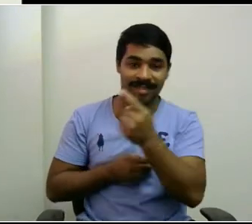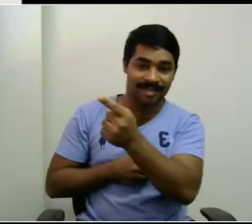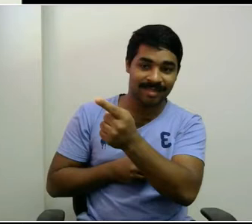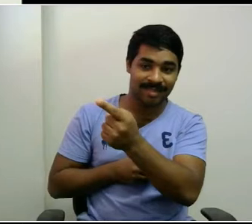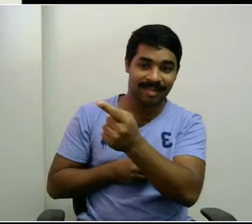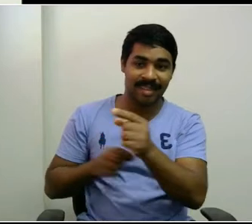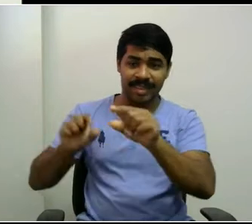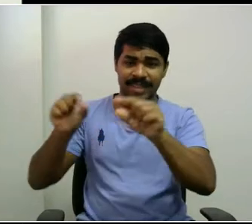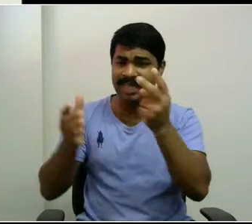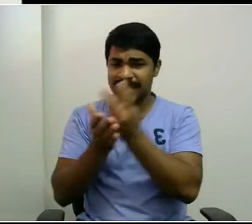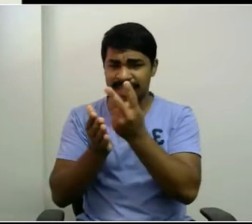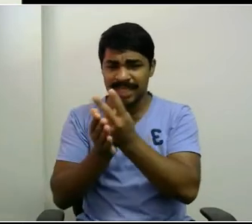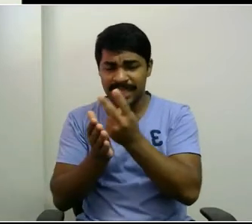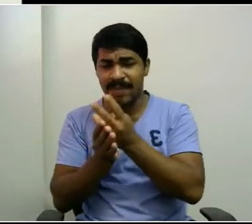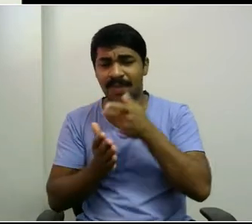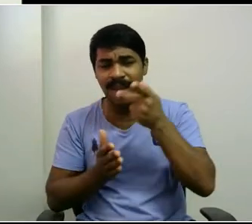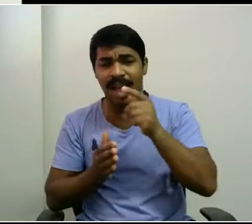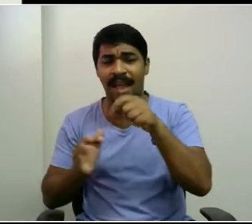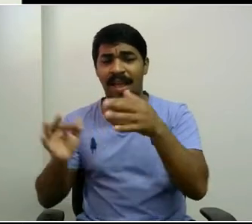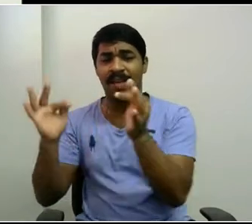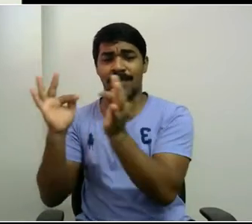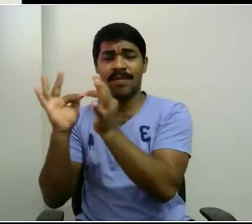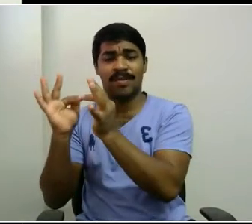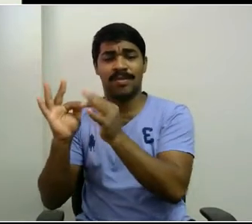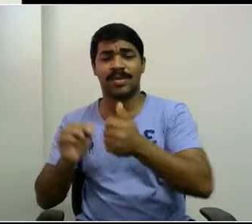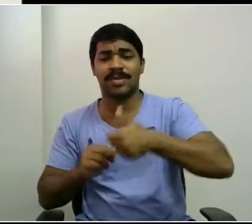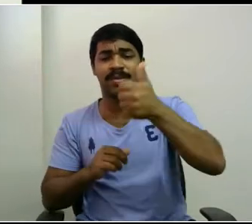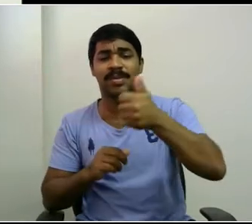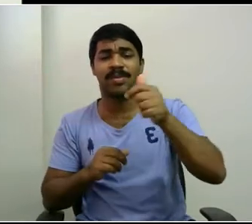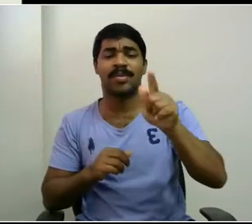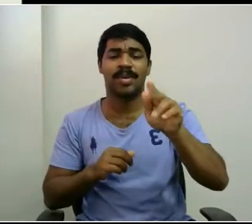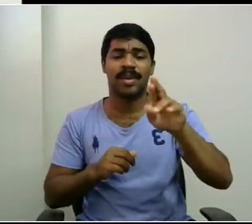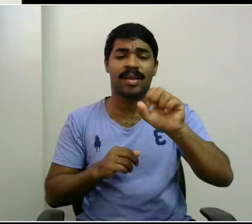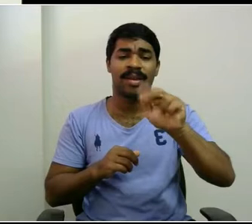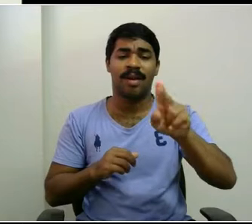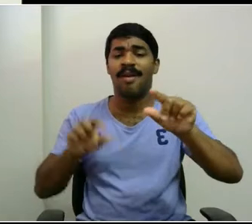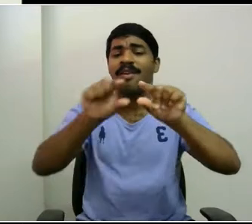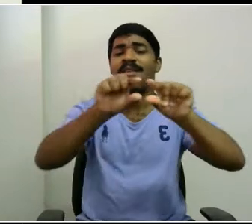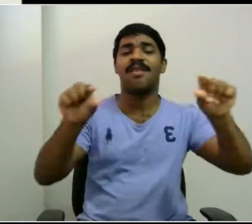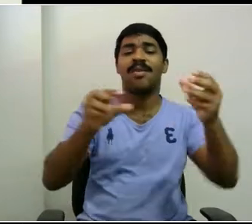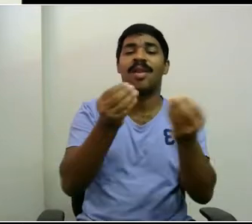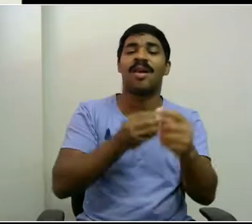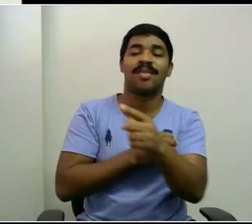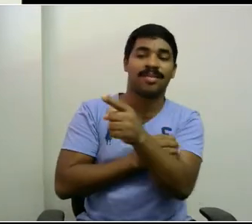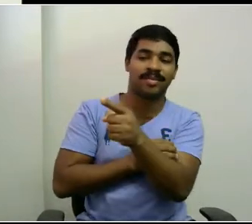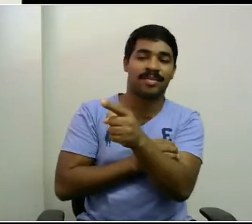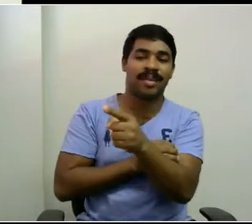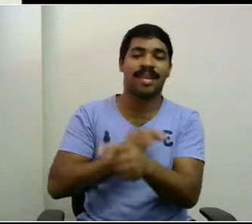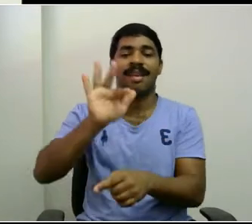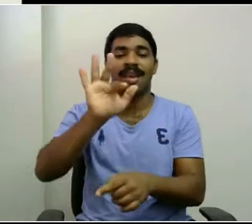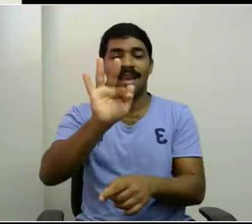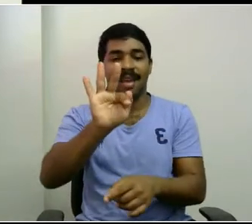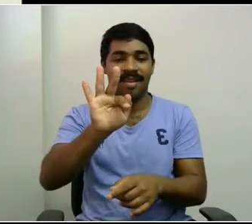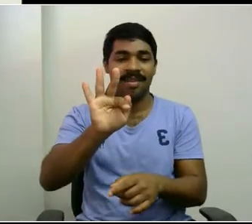tá? Toda vez que se falar em função do primeiro grau ou função afim, a nossa função ela tem essa forma aqui, ó. Então é importante